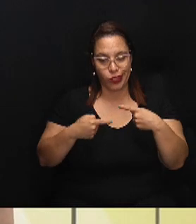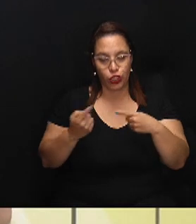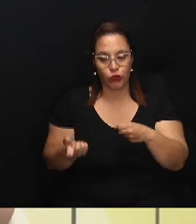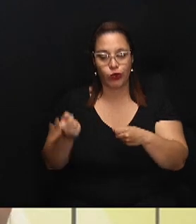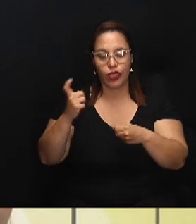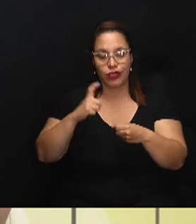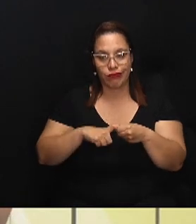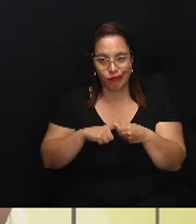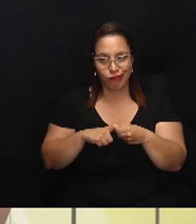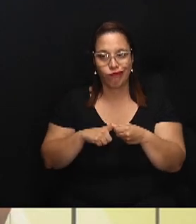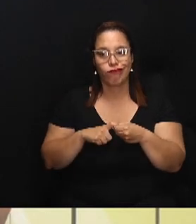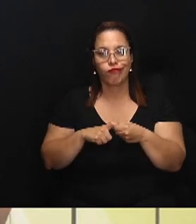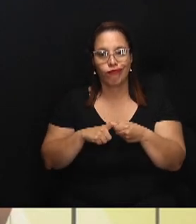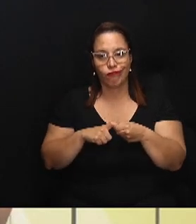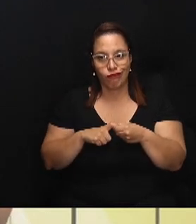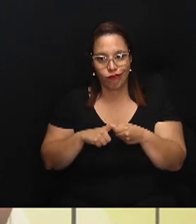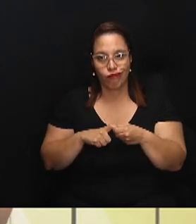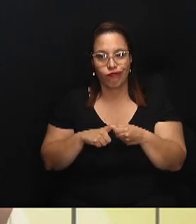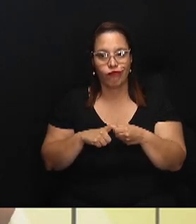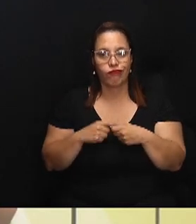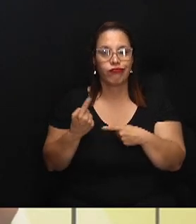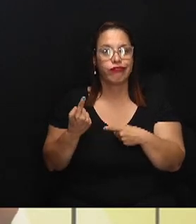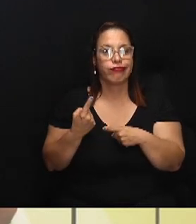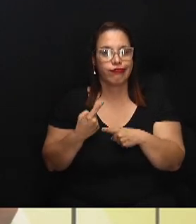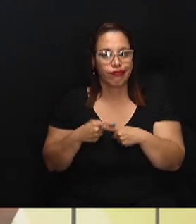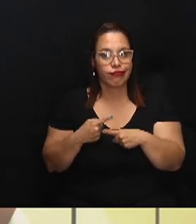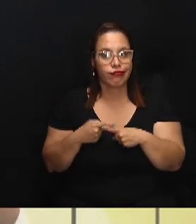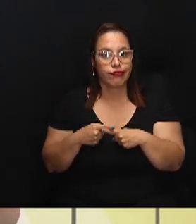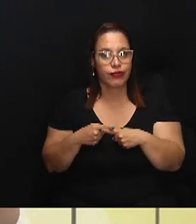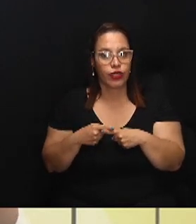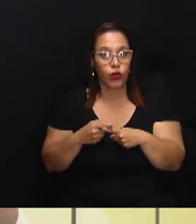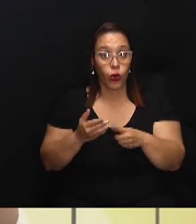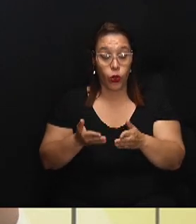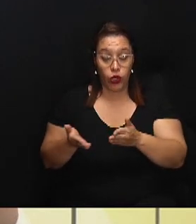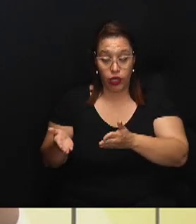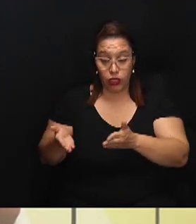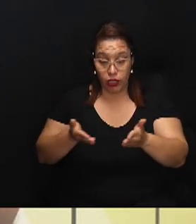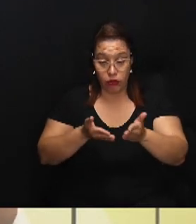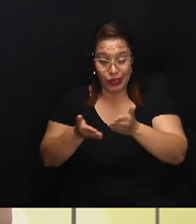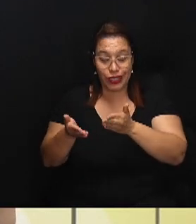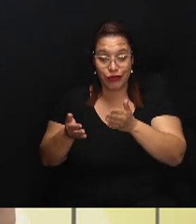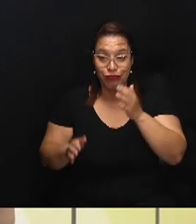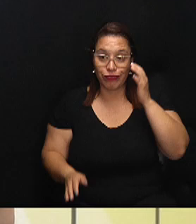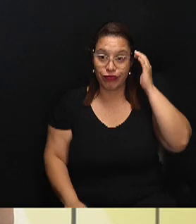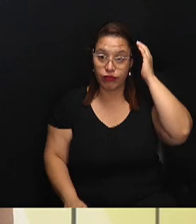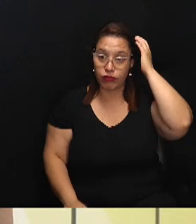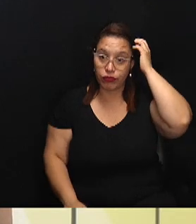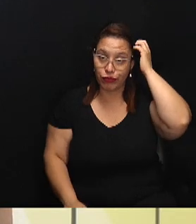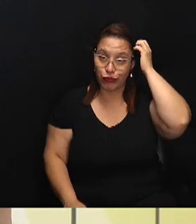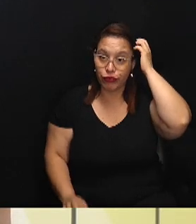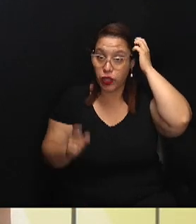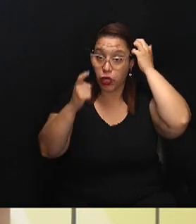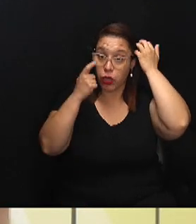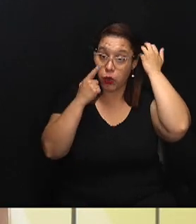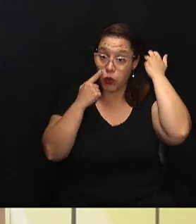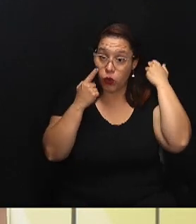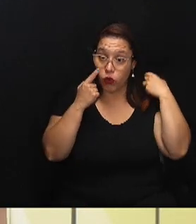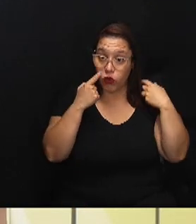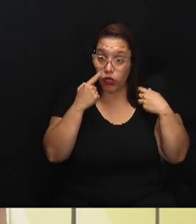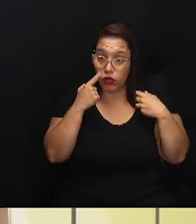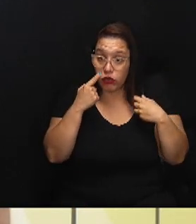tá? Porque estamos caminhando para isso, né, e estamos vendo, né, que existe assim